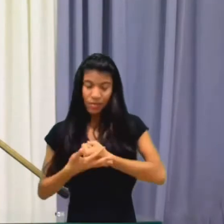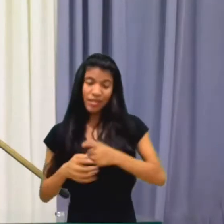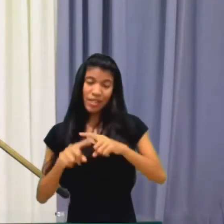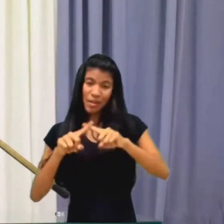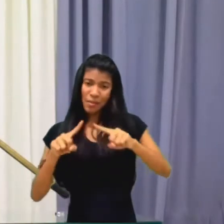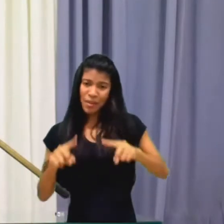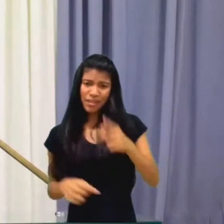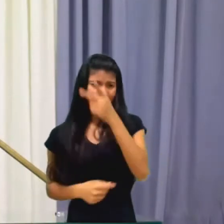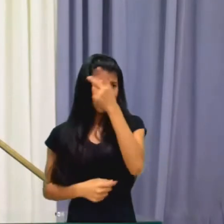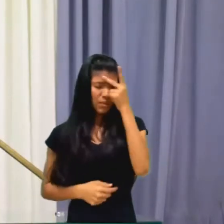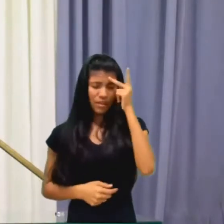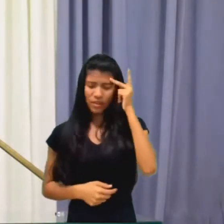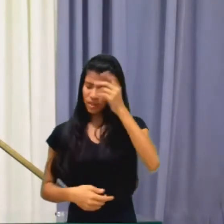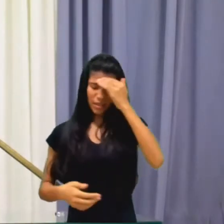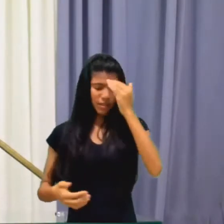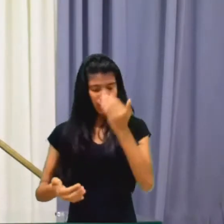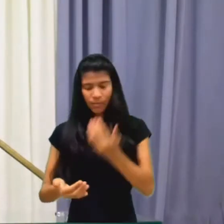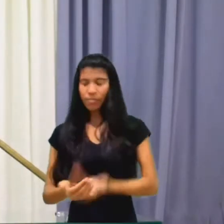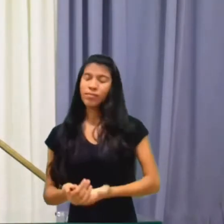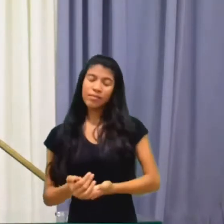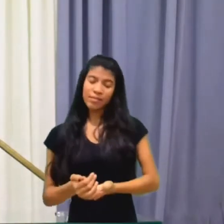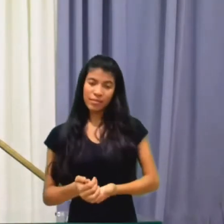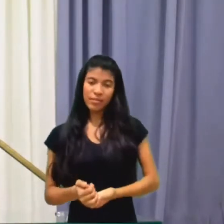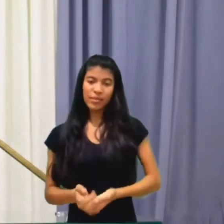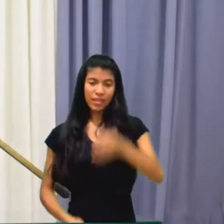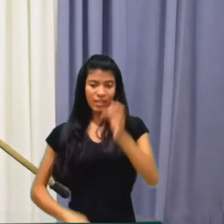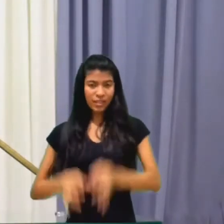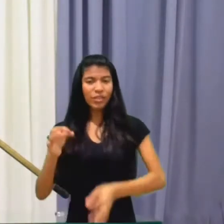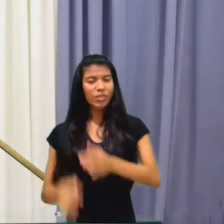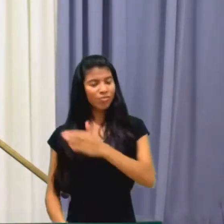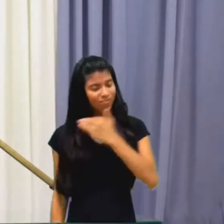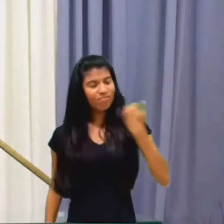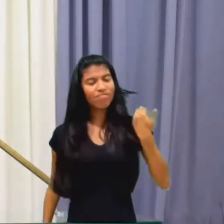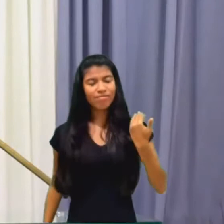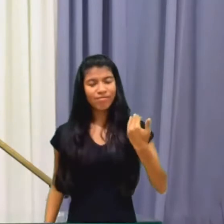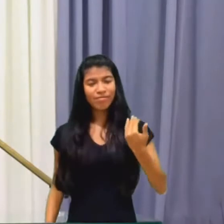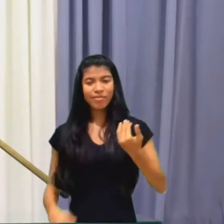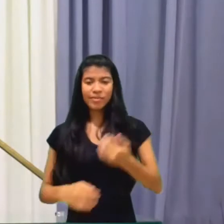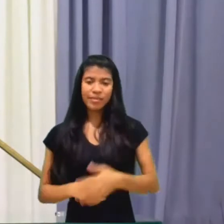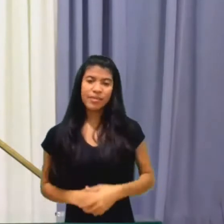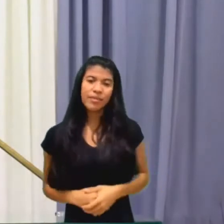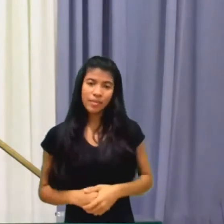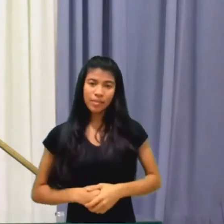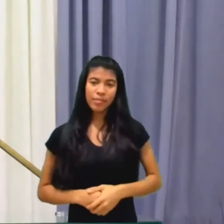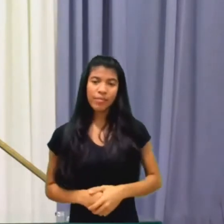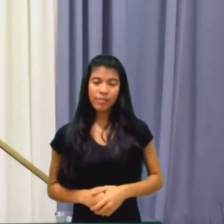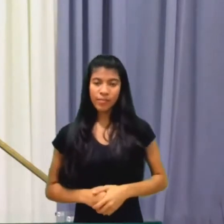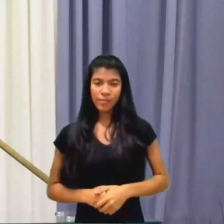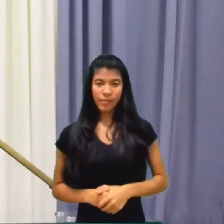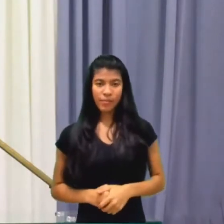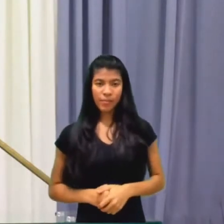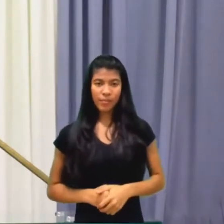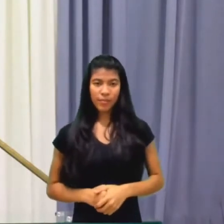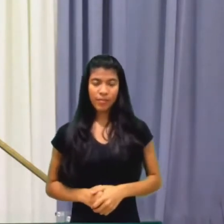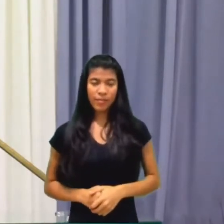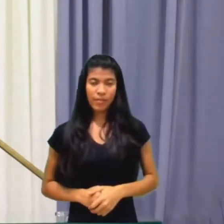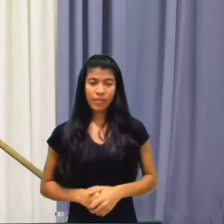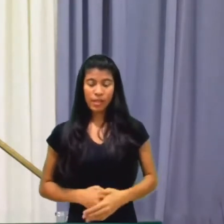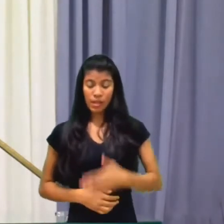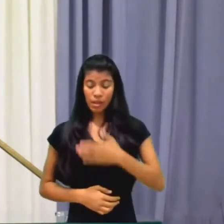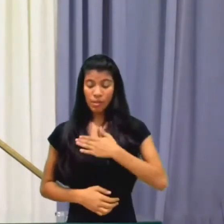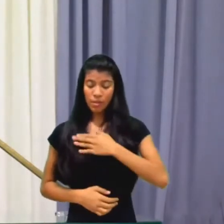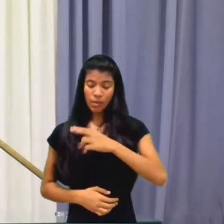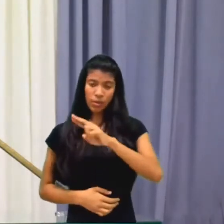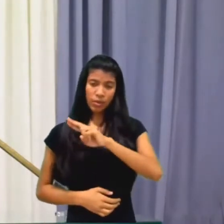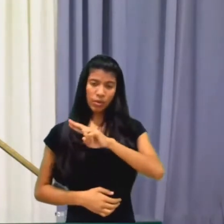condenado. Estes sinais acompanharão aos que crerem. Em meu